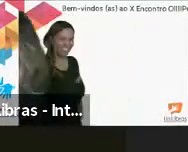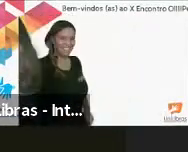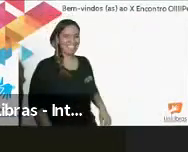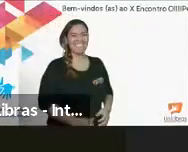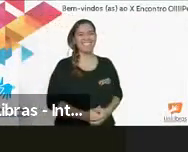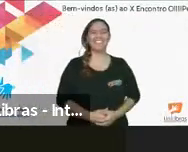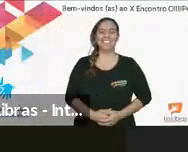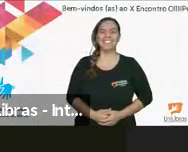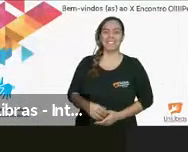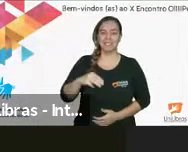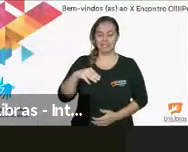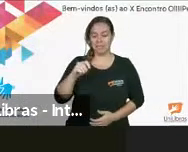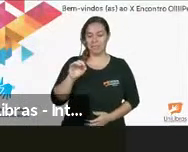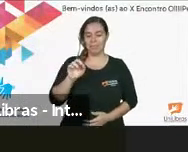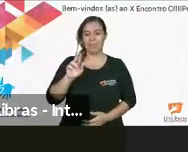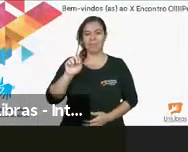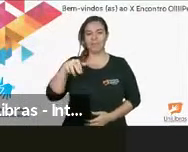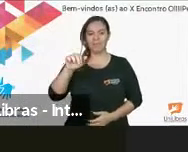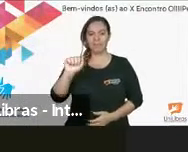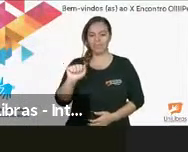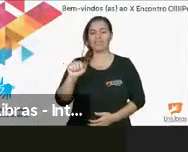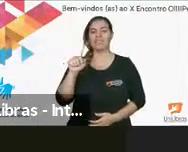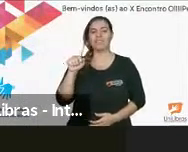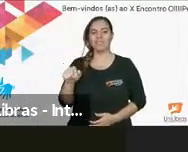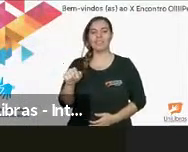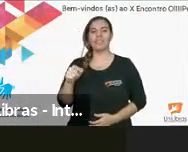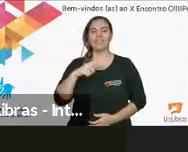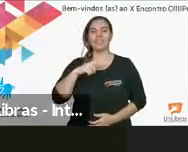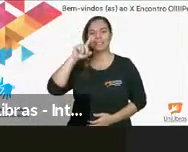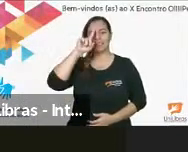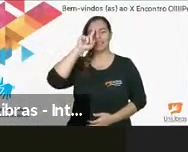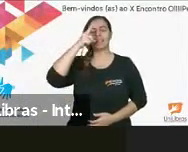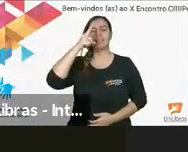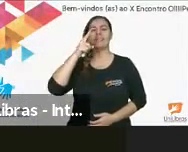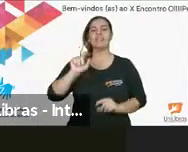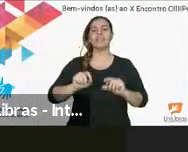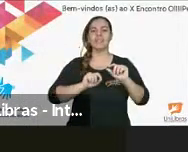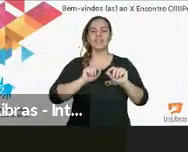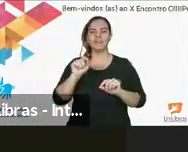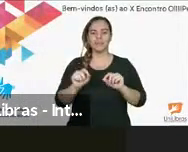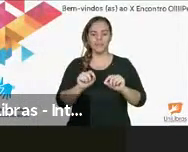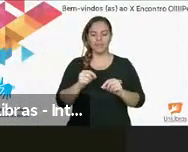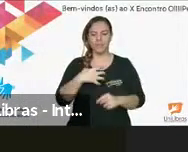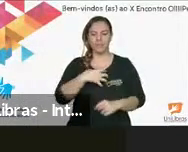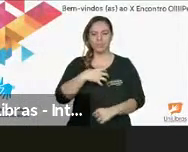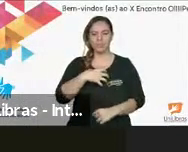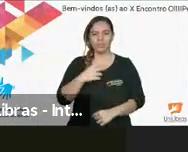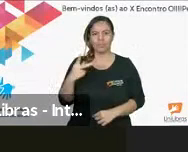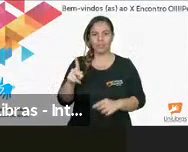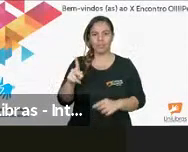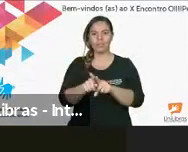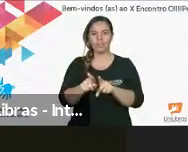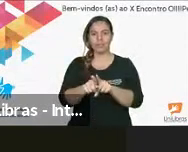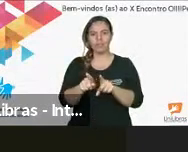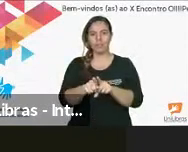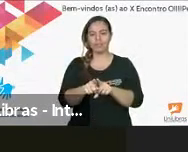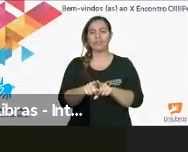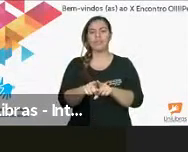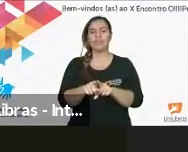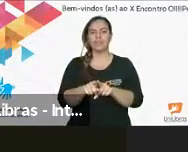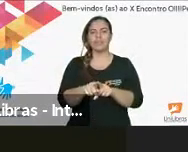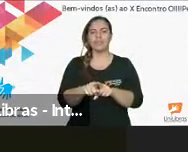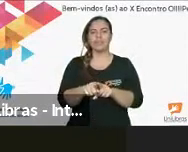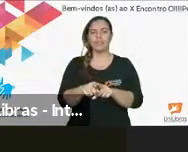Maturana, com essa ideia agora de e com a forma que ele cria um novo